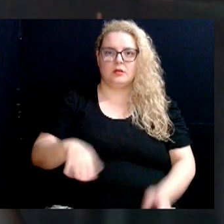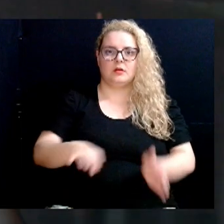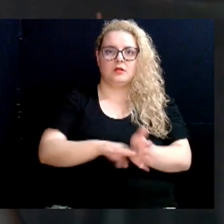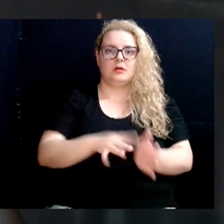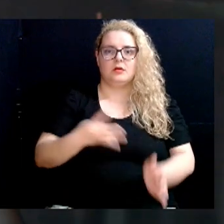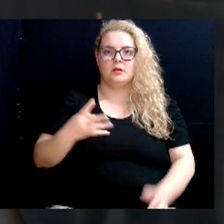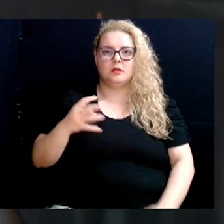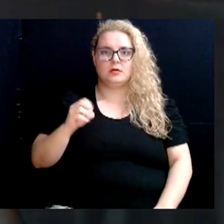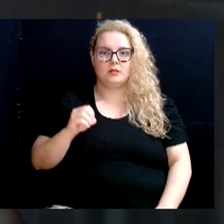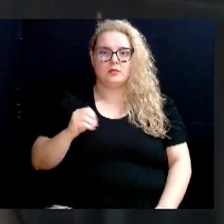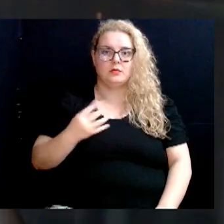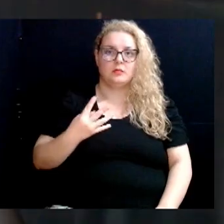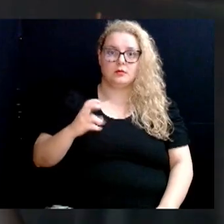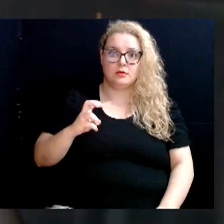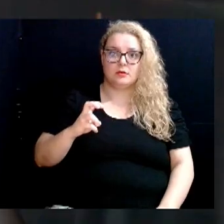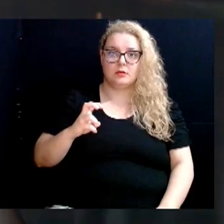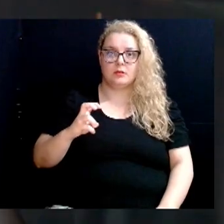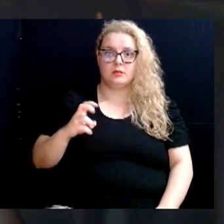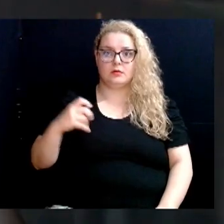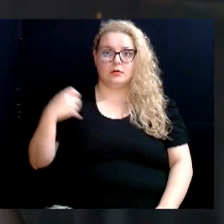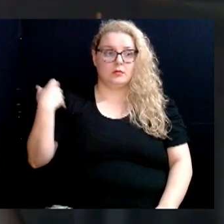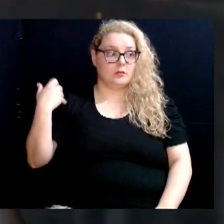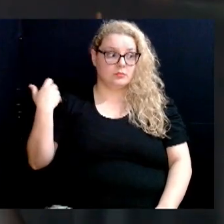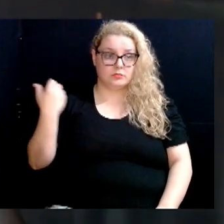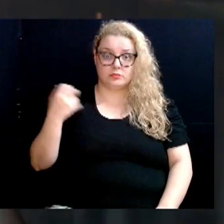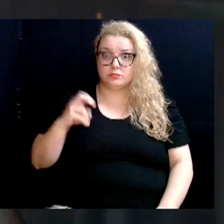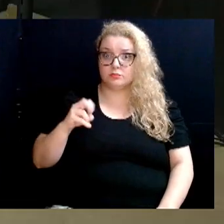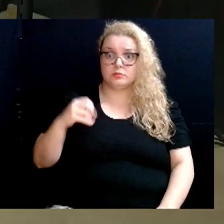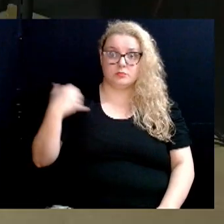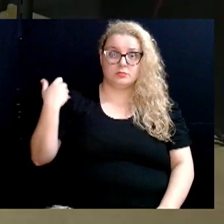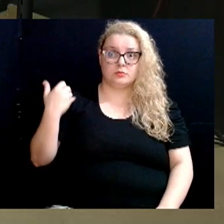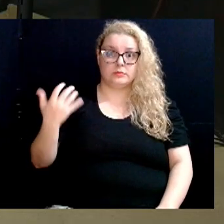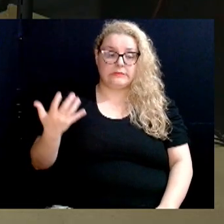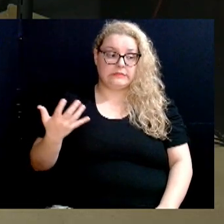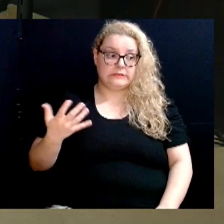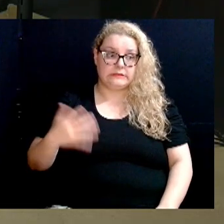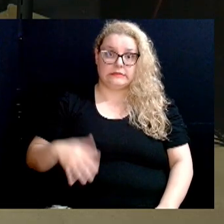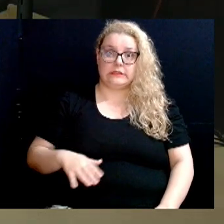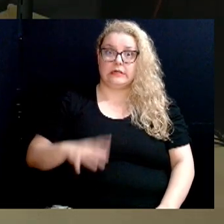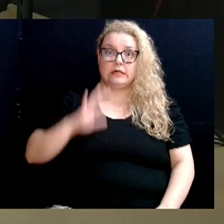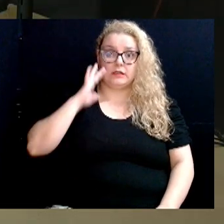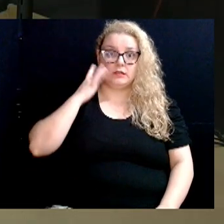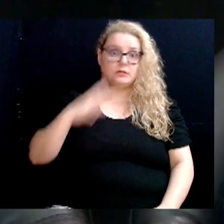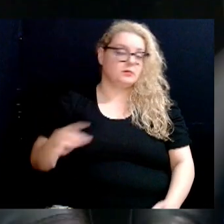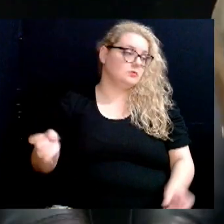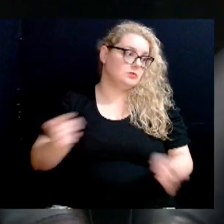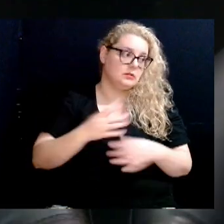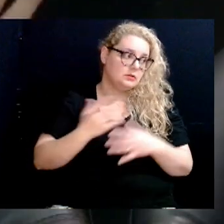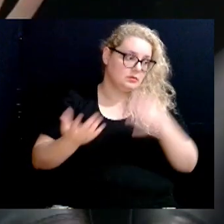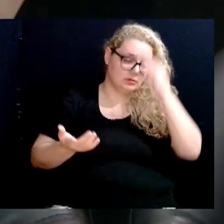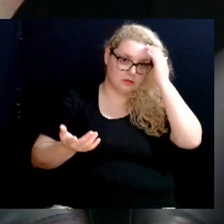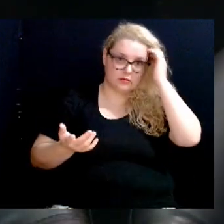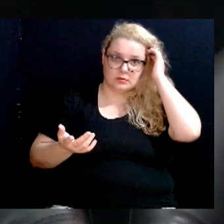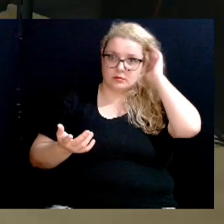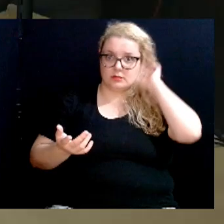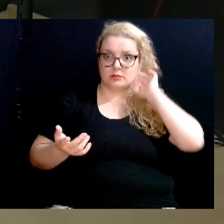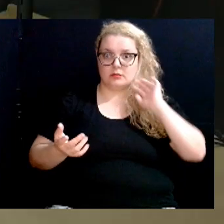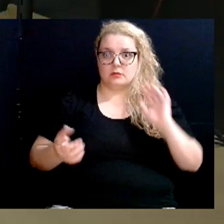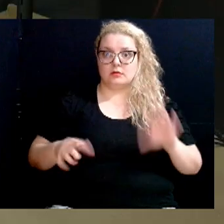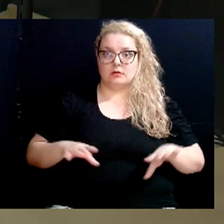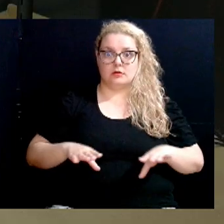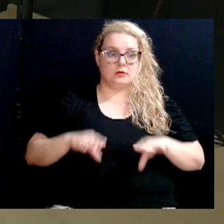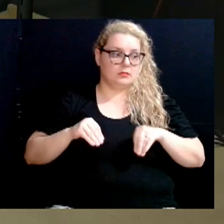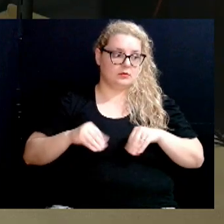50, aterrorizada. Uma hora vem aí. E achando que vai acabar a vida dela. Né? Tipo, então, nossa, entrei na menopausa, acabou minha vida.